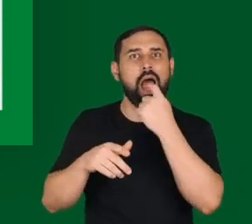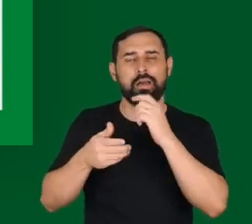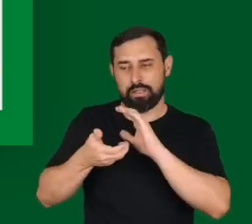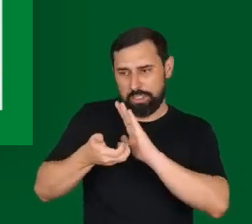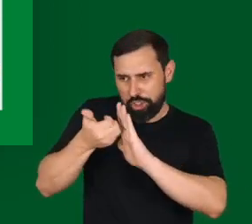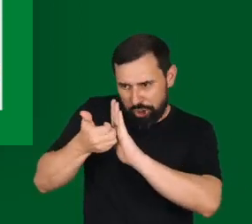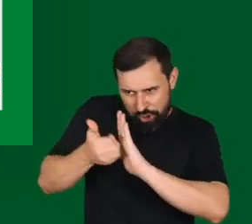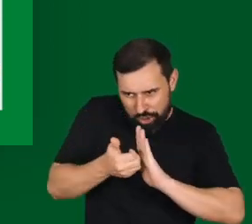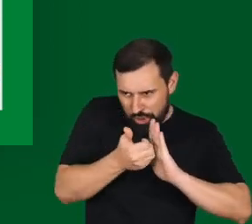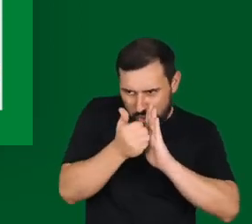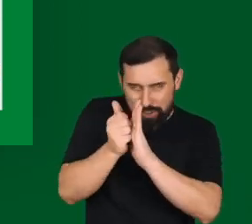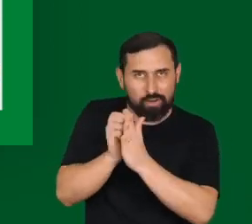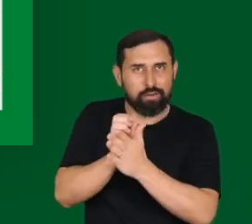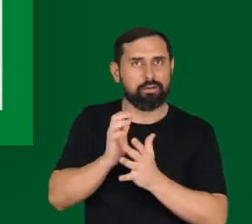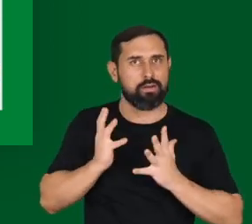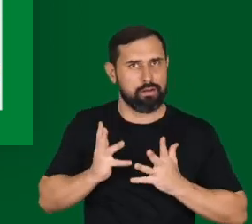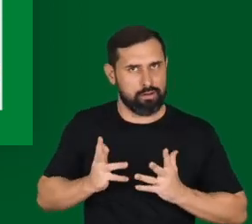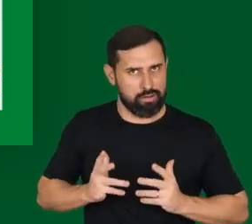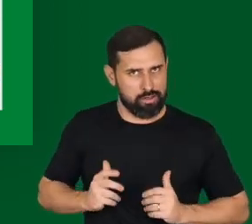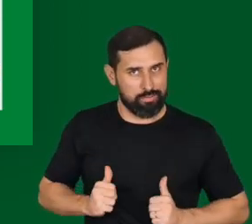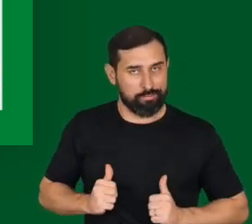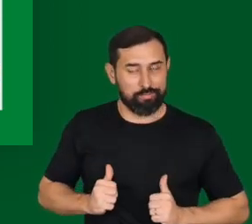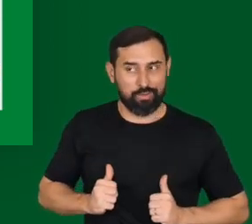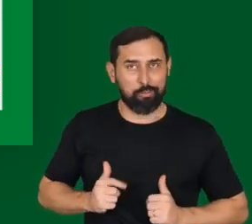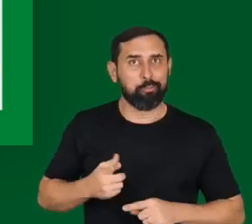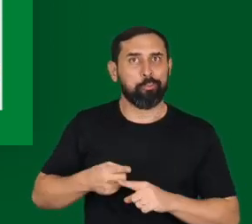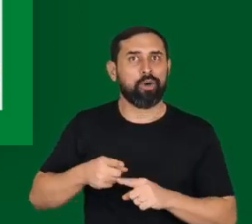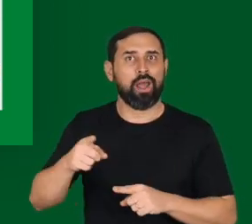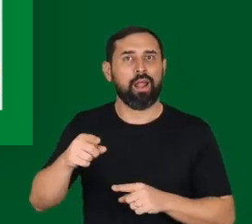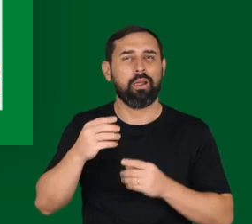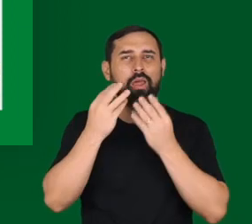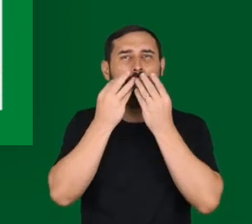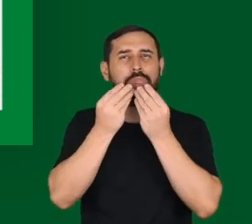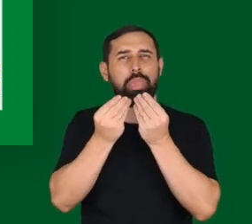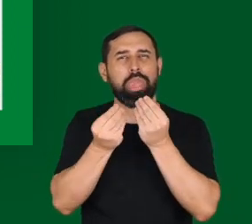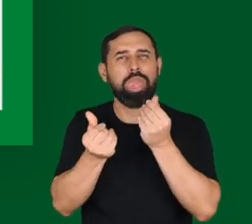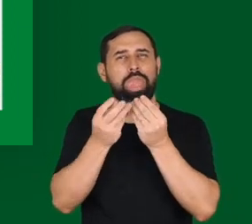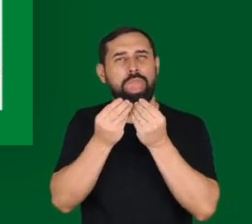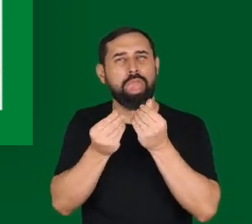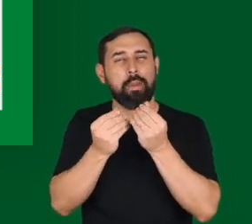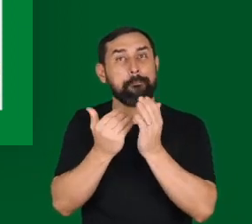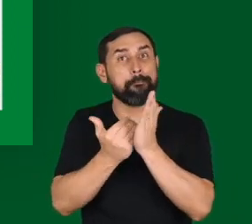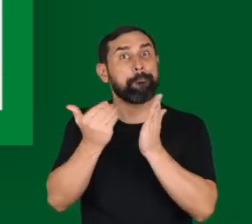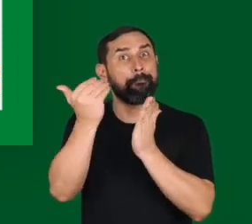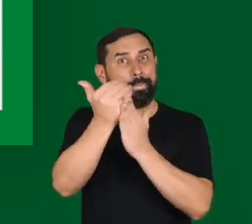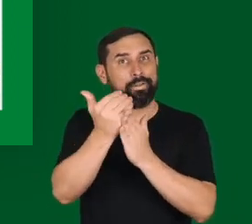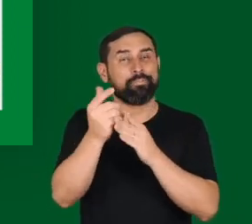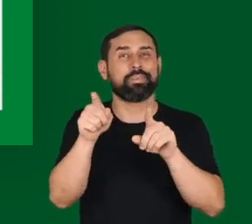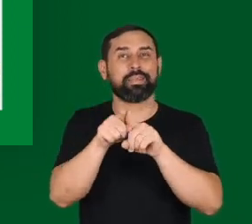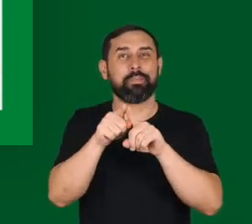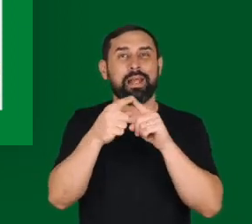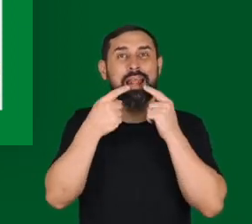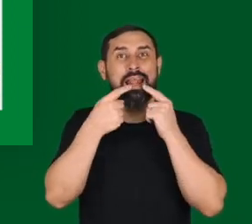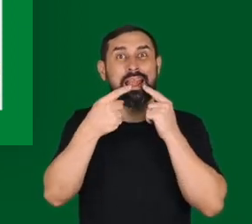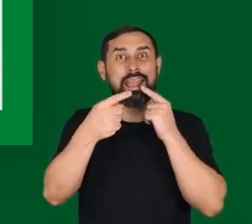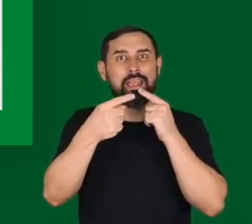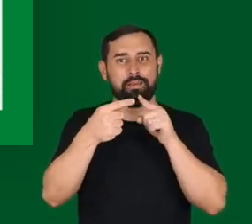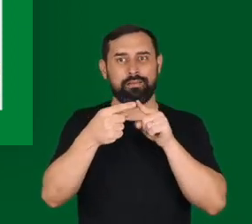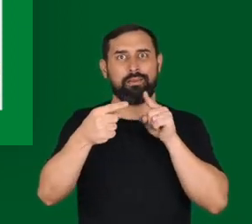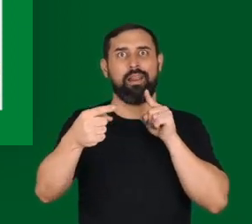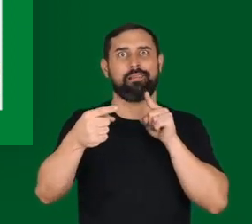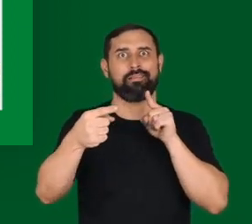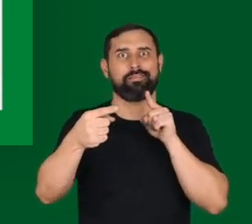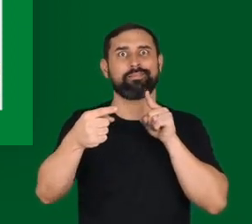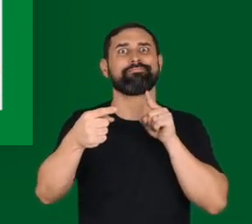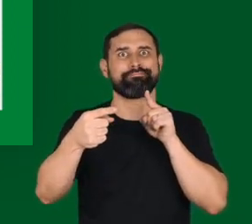periodicamente, lembrando que a criança, ela tem a particularidade de ser mais hipersecretiva, tá? A língua, ela também é um